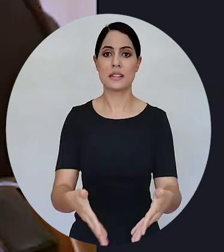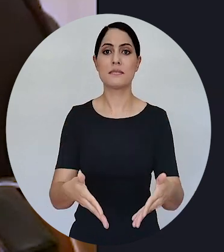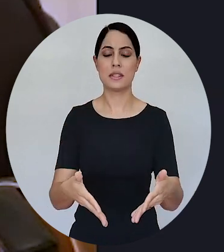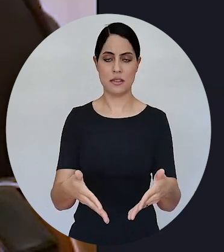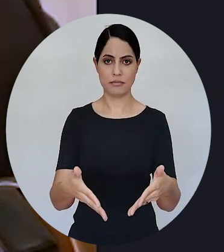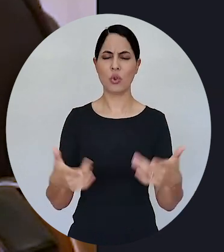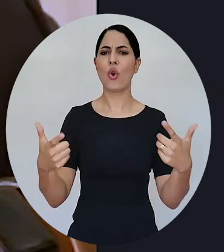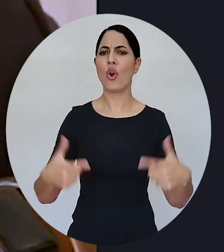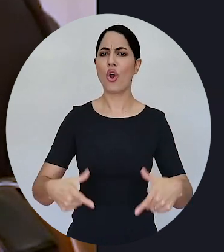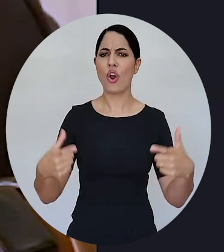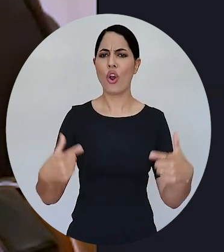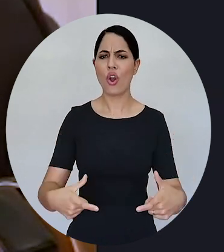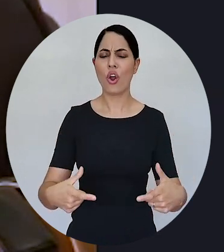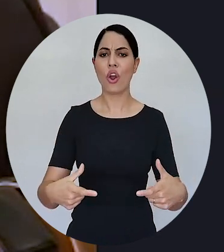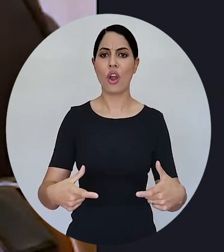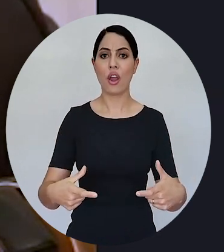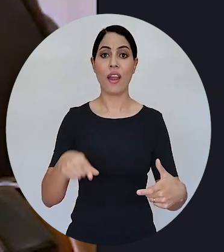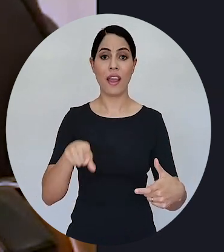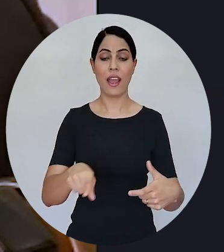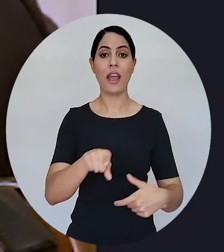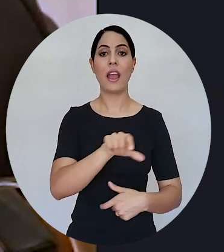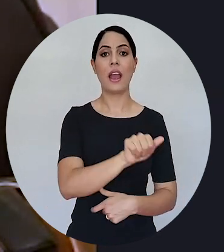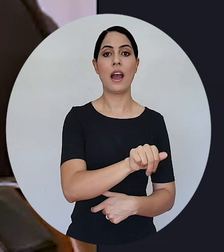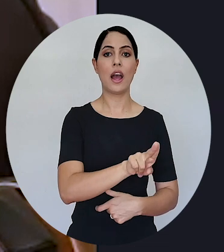nossa participação no desenvolvimento no